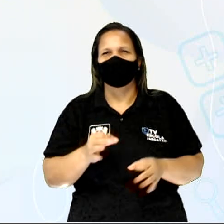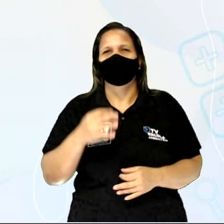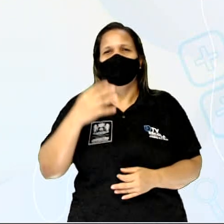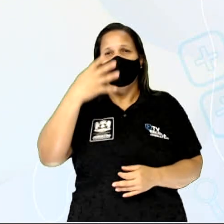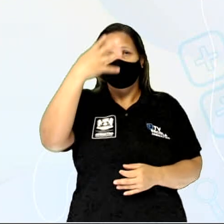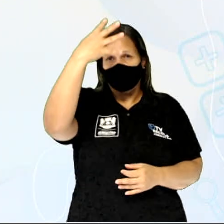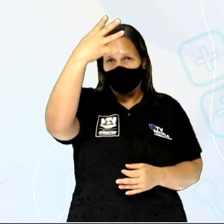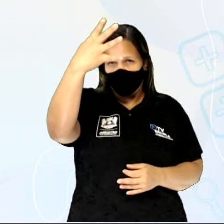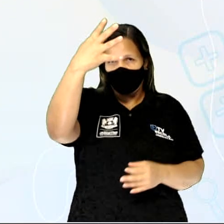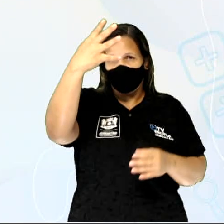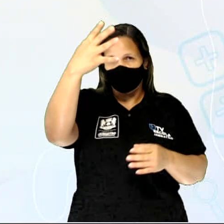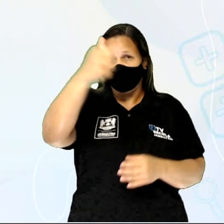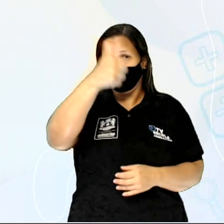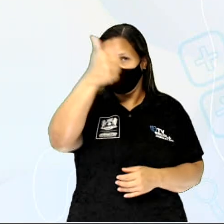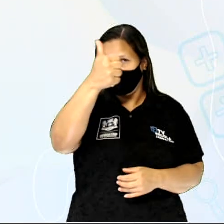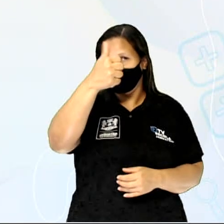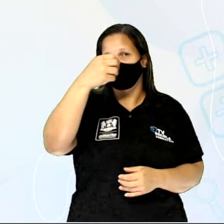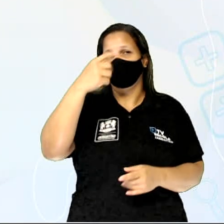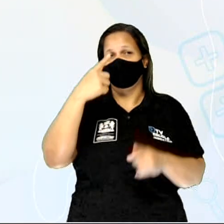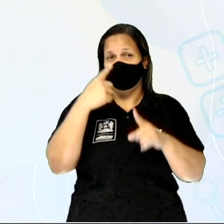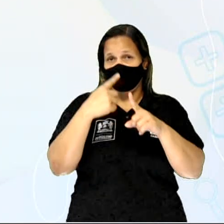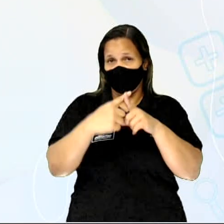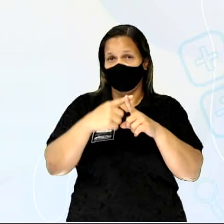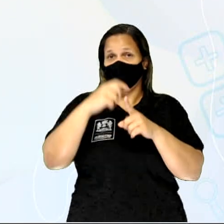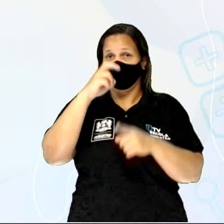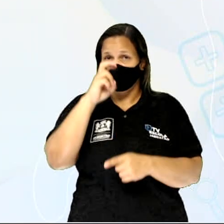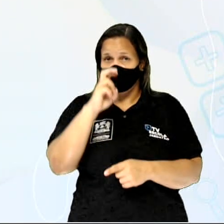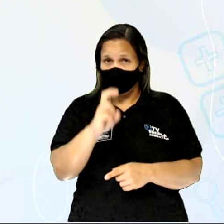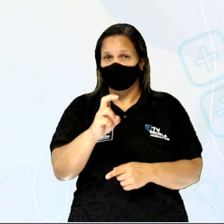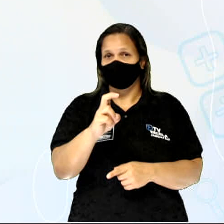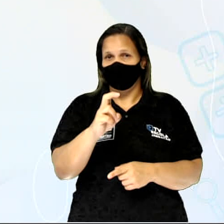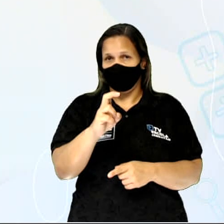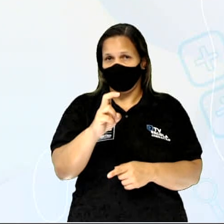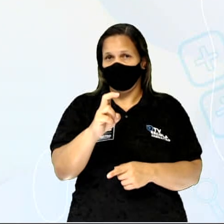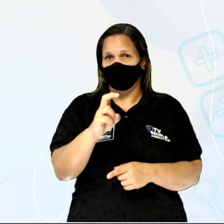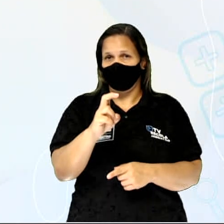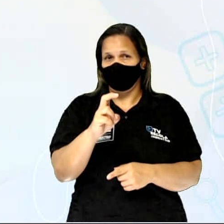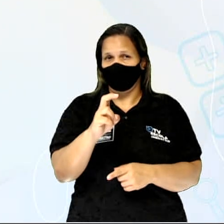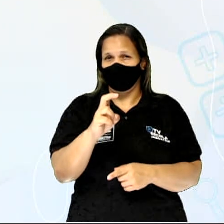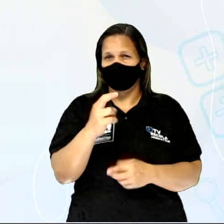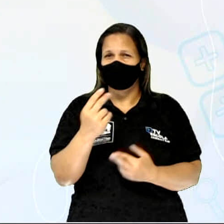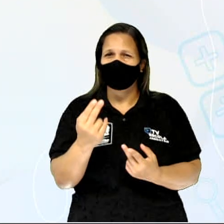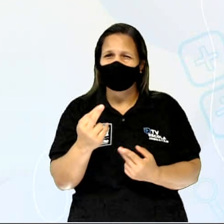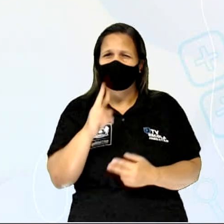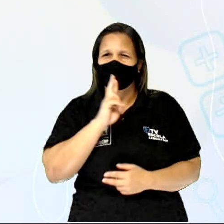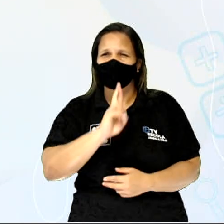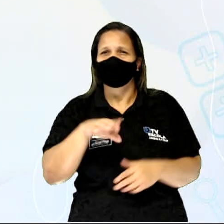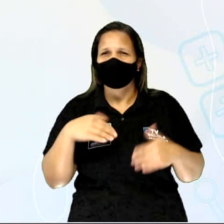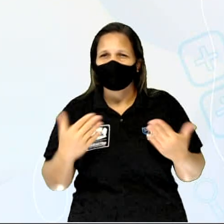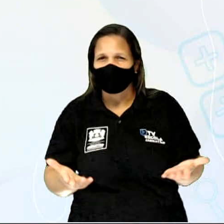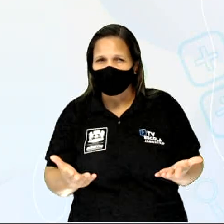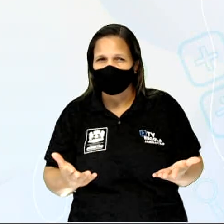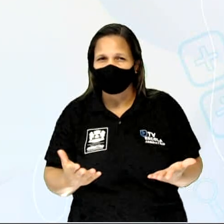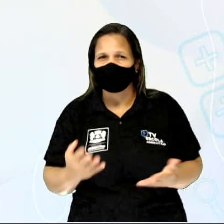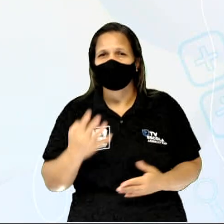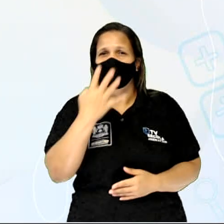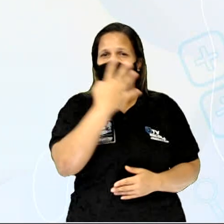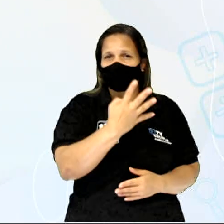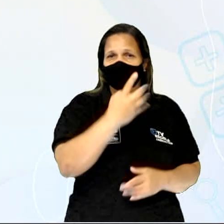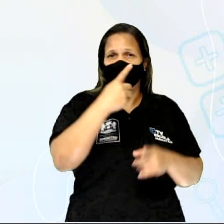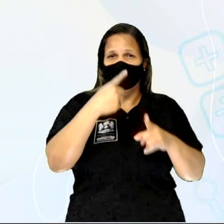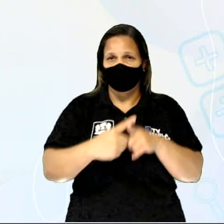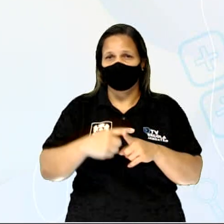prateleira vezes cinco prateleiras que dá igual a 4 vezes